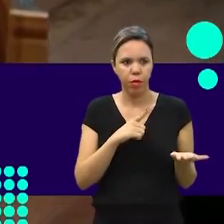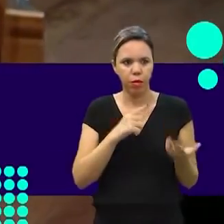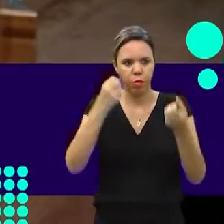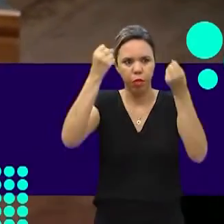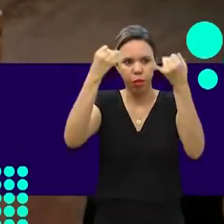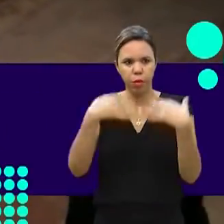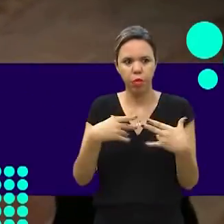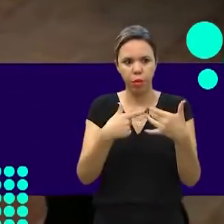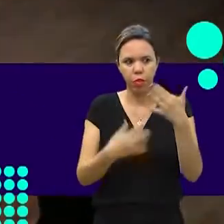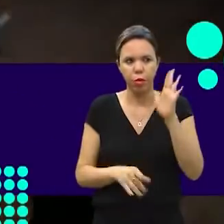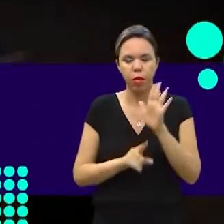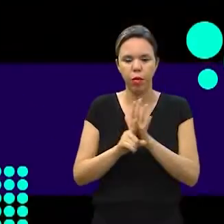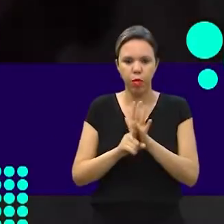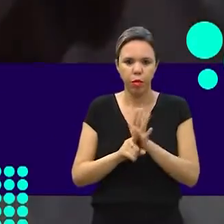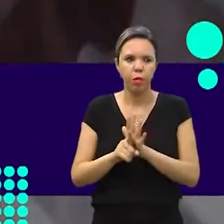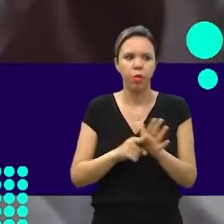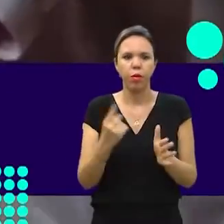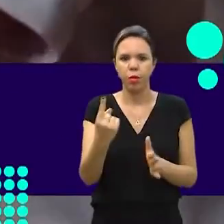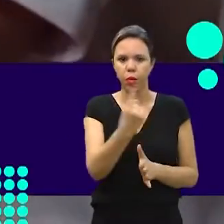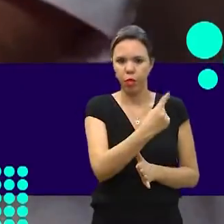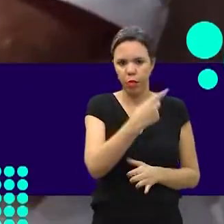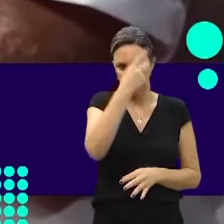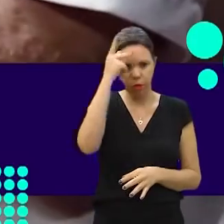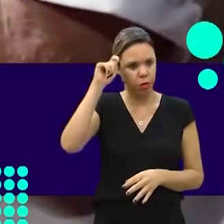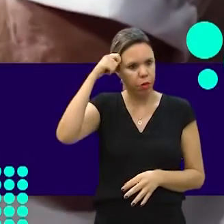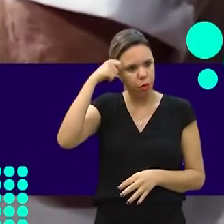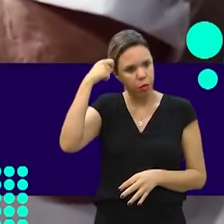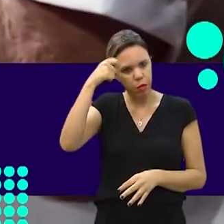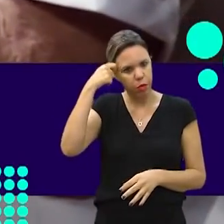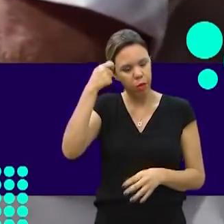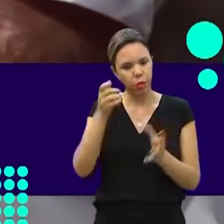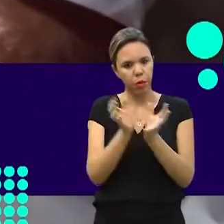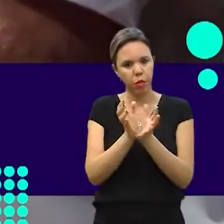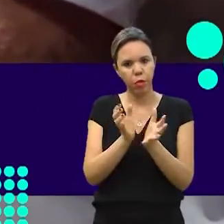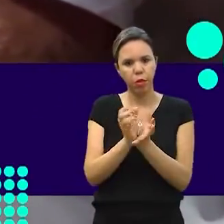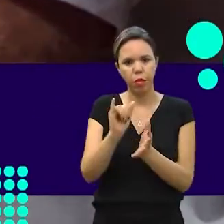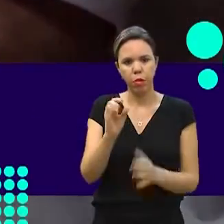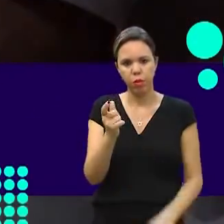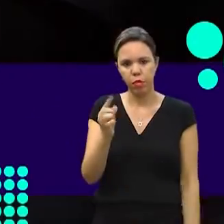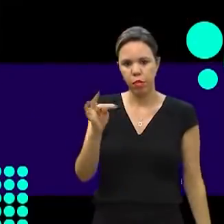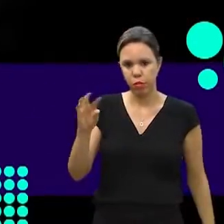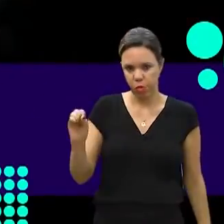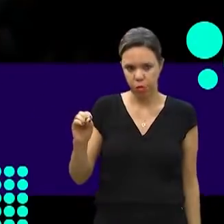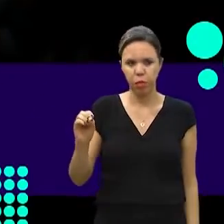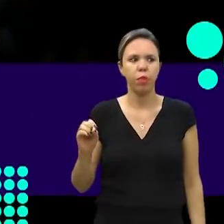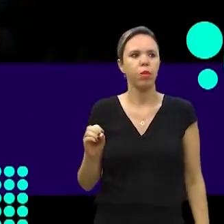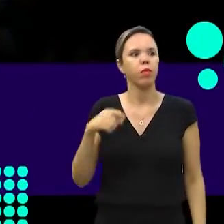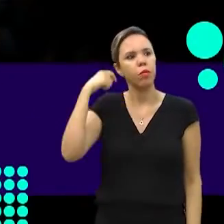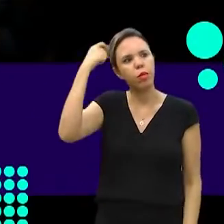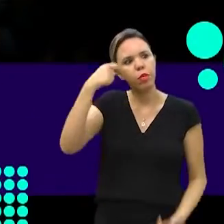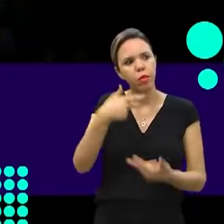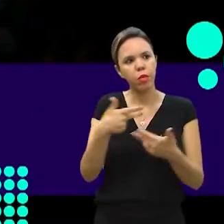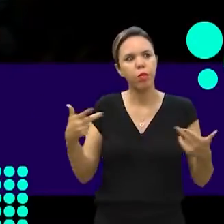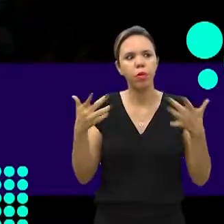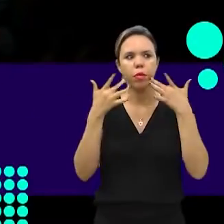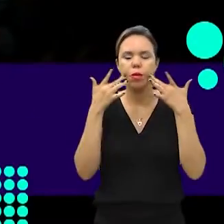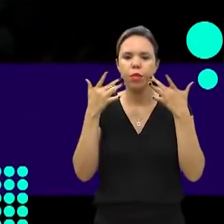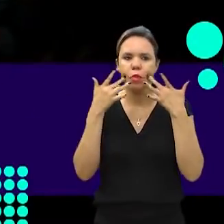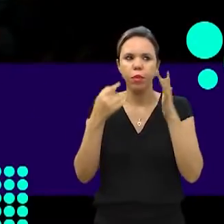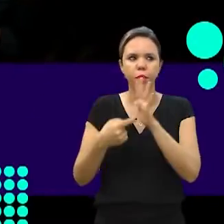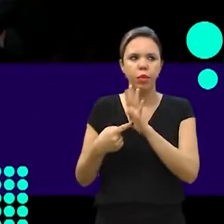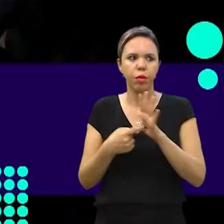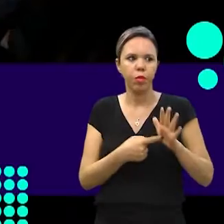A partir de relatos biográficos de cada um dos atores, a Companhia Hiato cria instalações dramatúrgicas